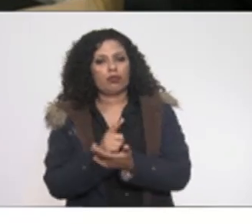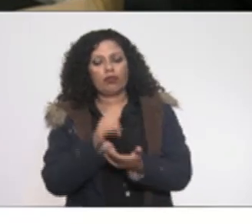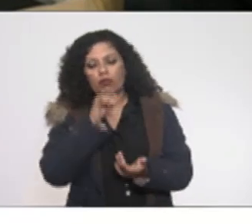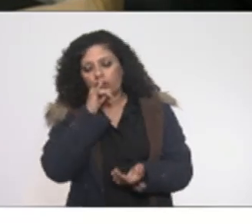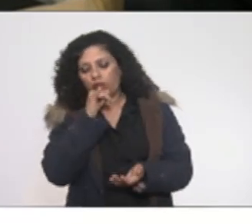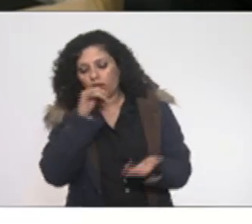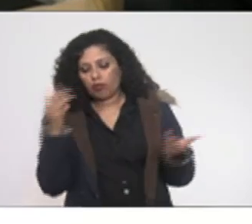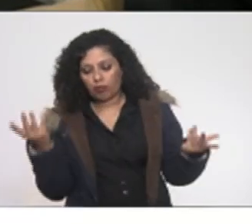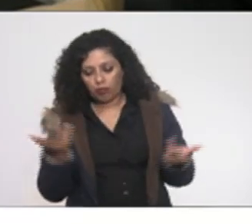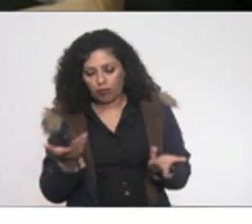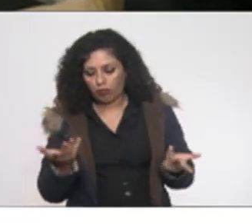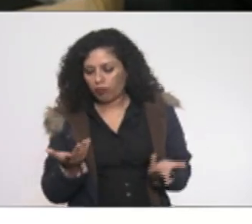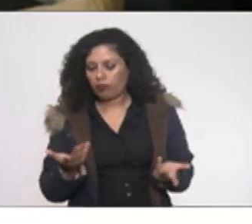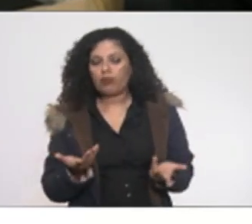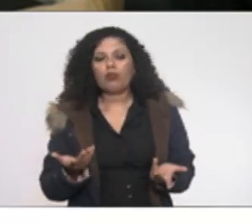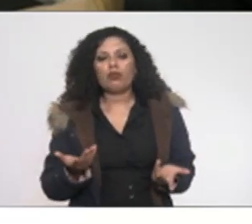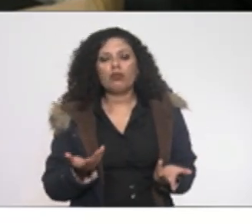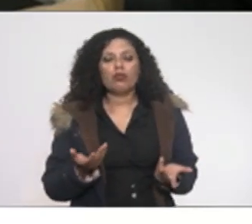em dia,